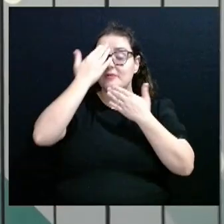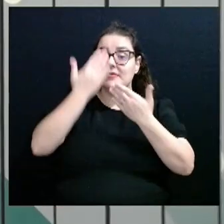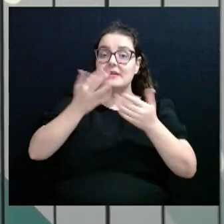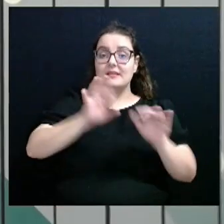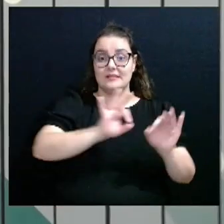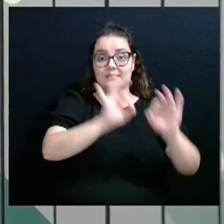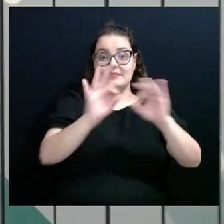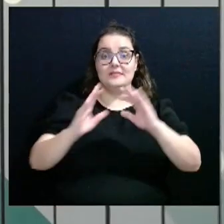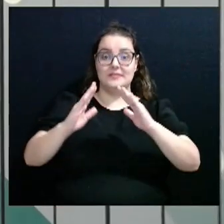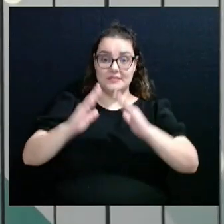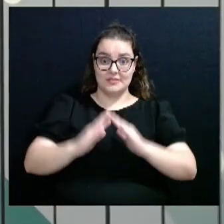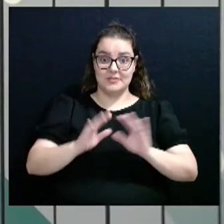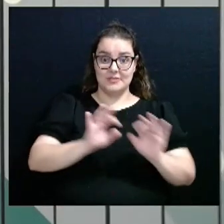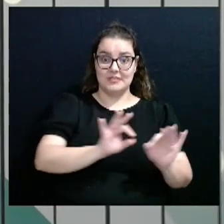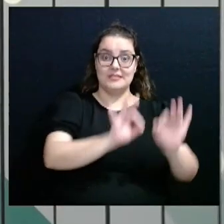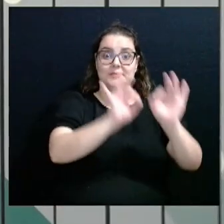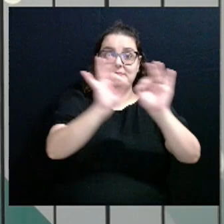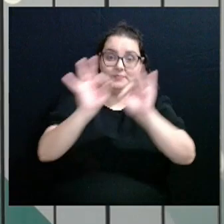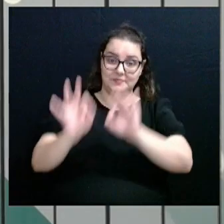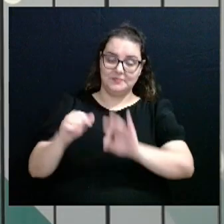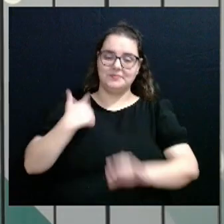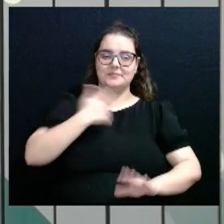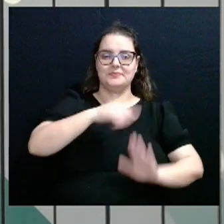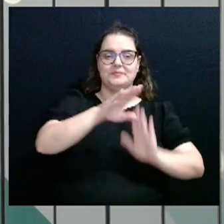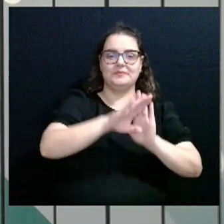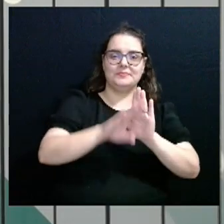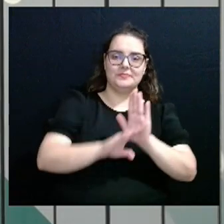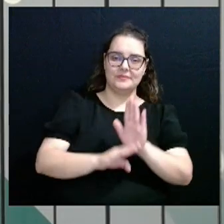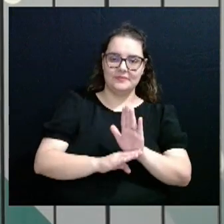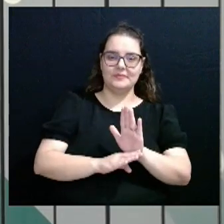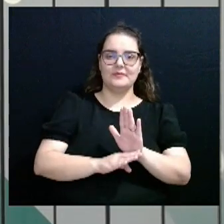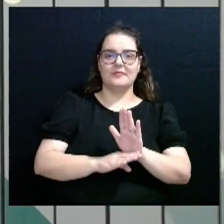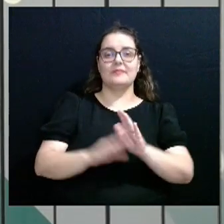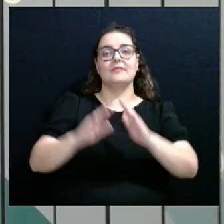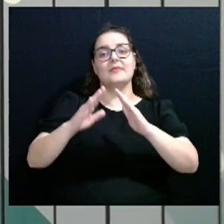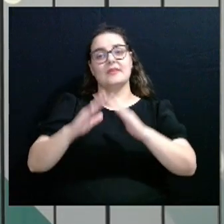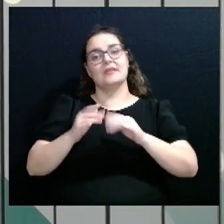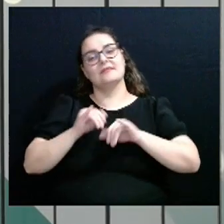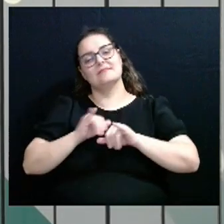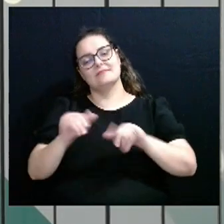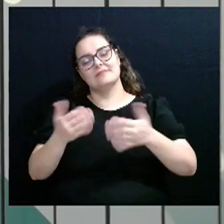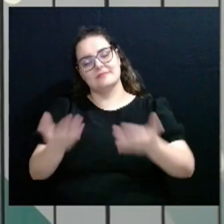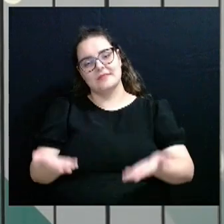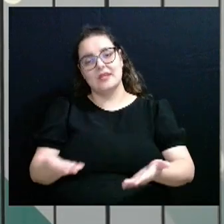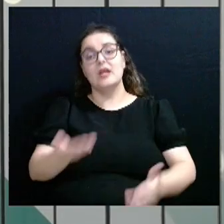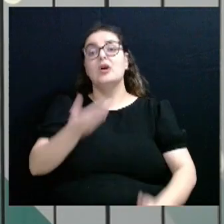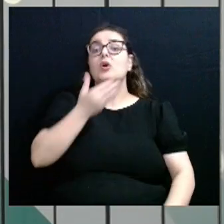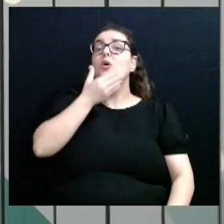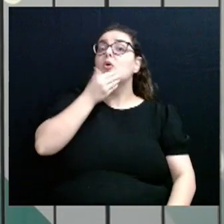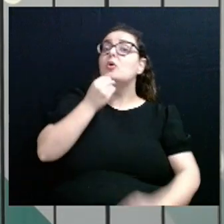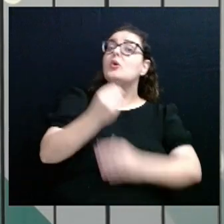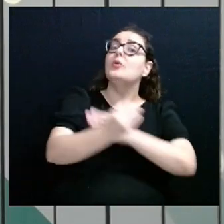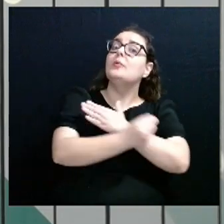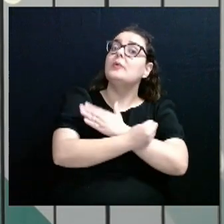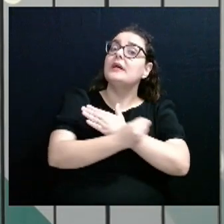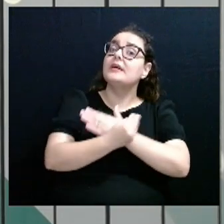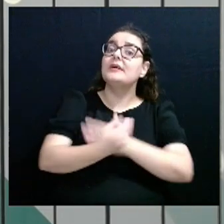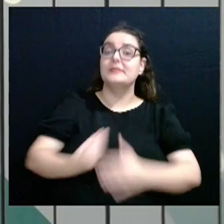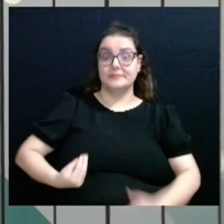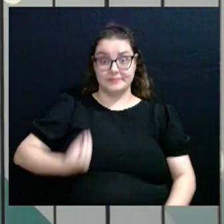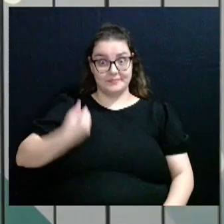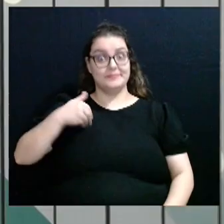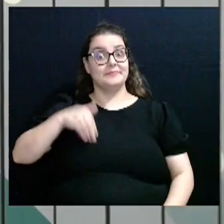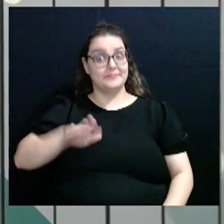está acompanhando o nosso programa. E fica o recado, né? Homem que se cuida vive mais